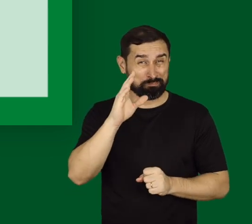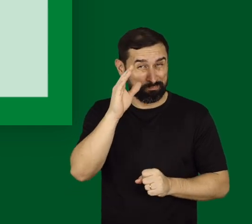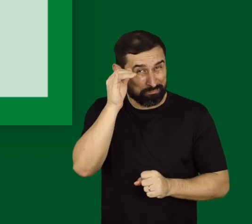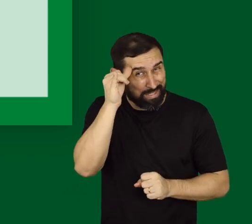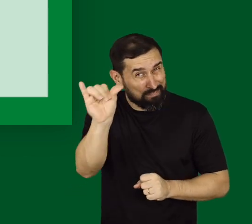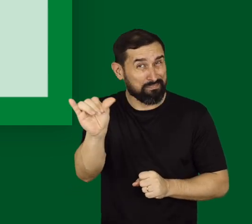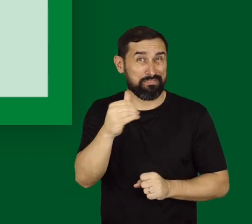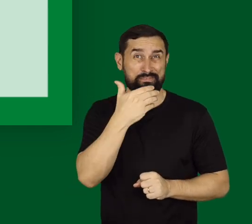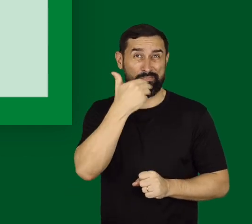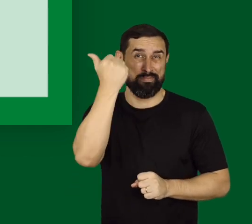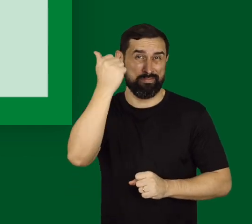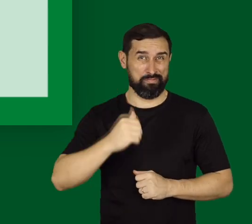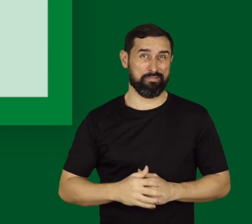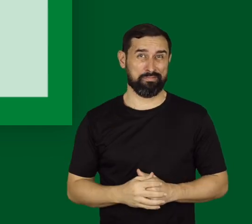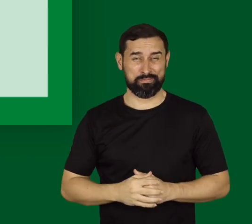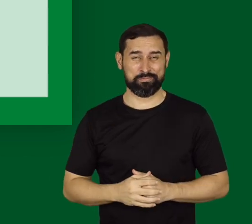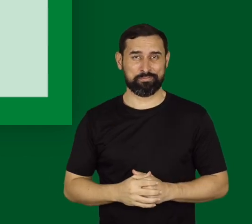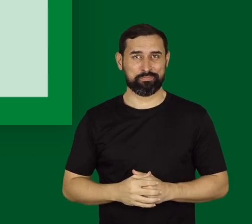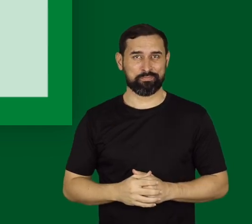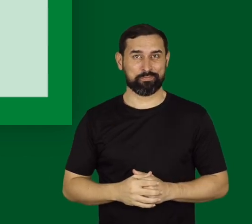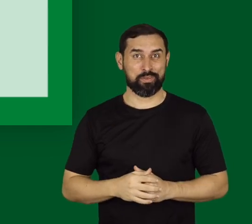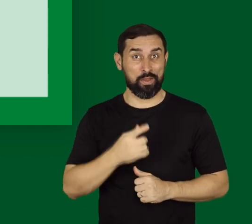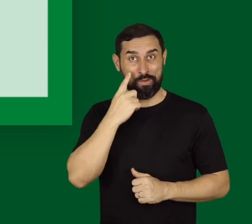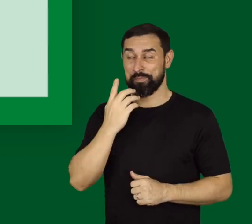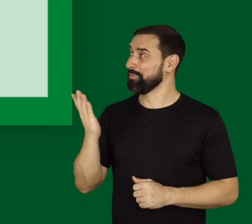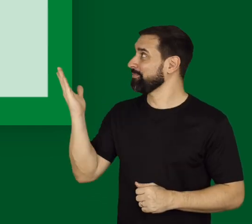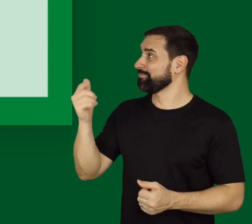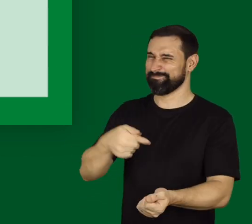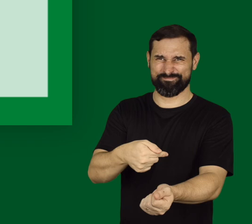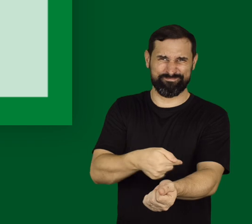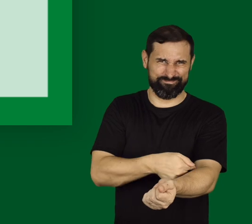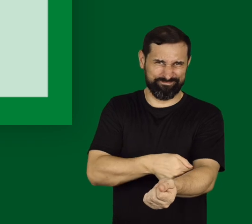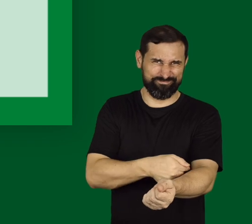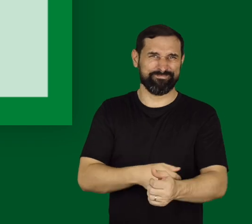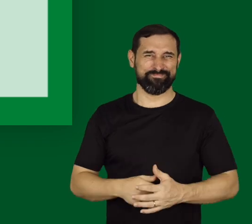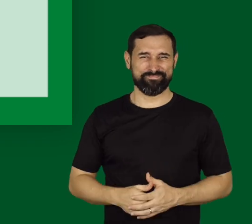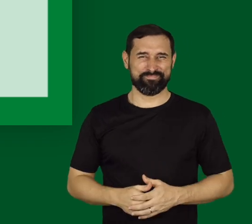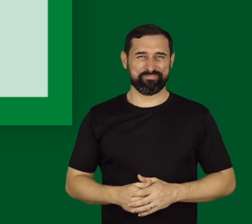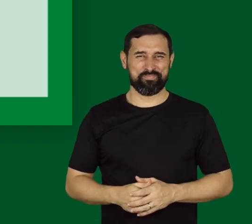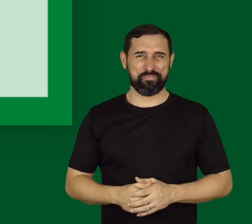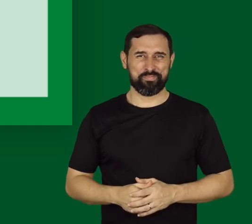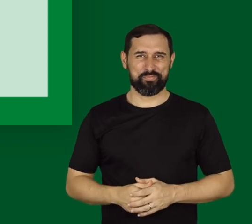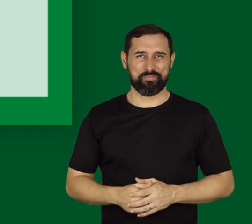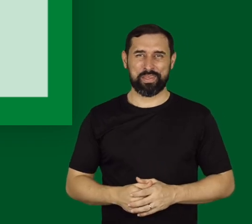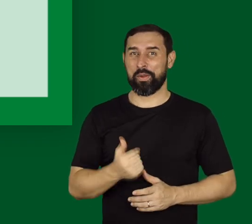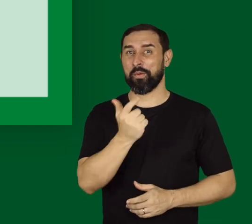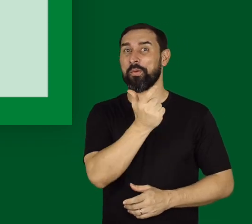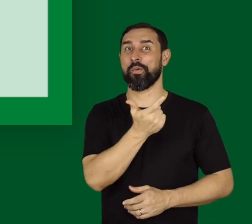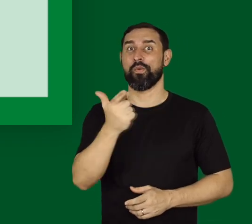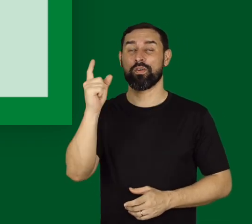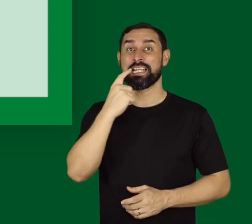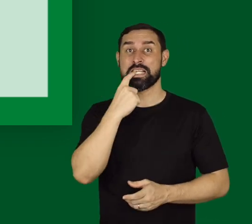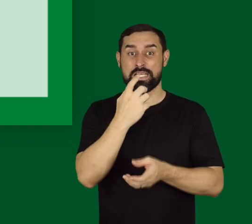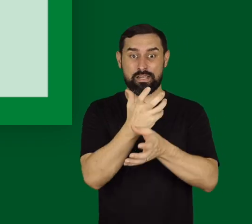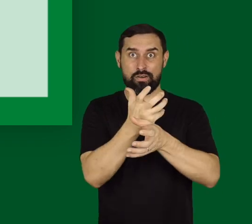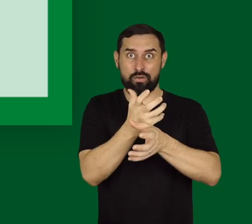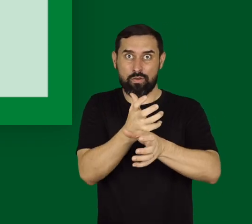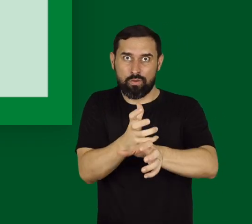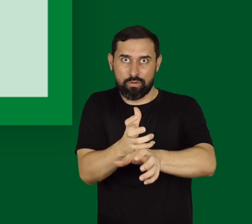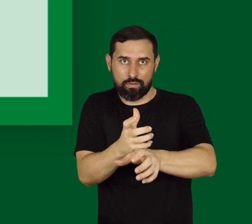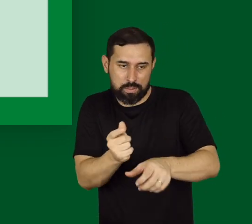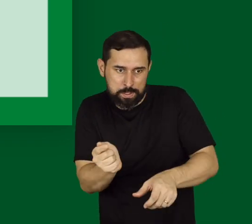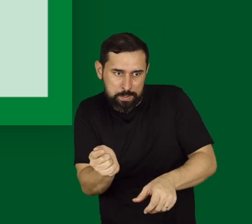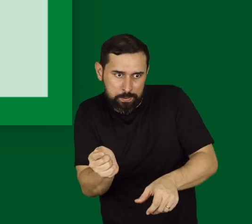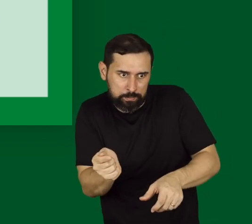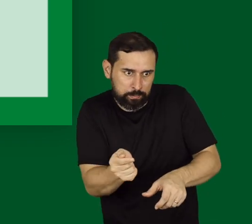gente não enfatiza muito esse uso. Então, aqui tem uma situação que está se tentando pegar uma veia periférica. Lembrar que o